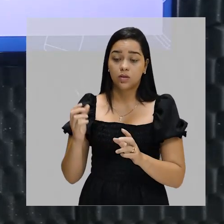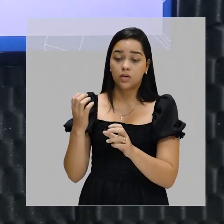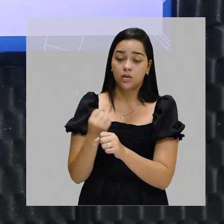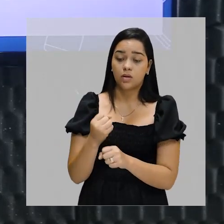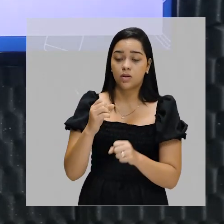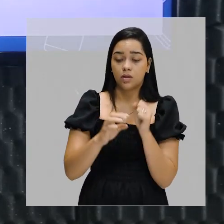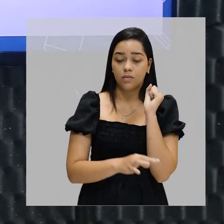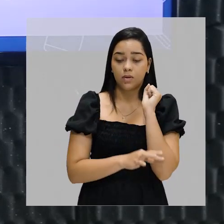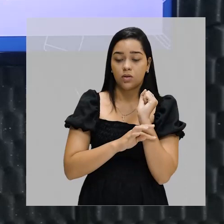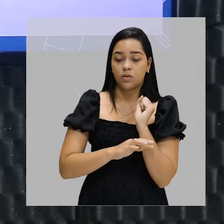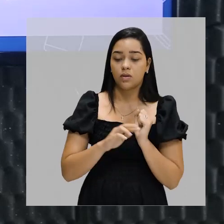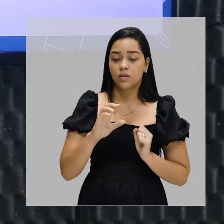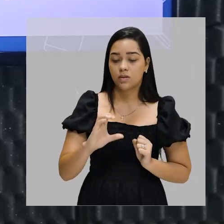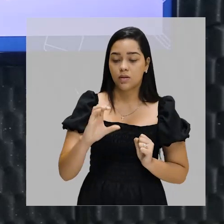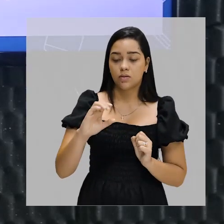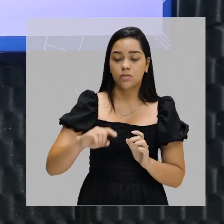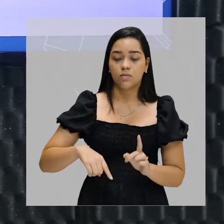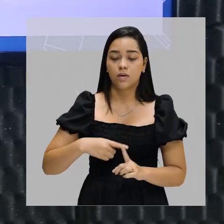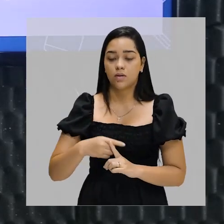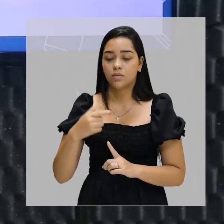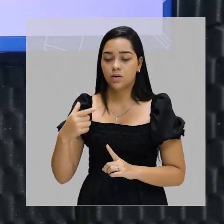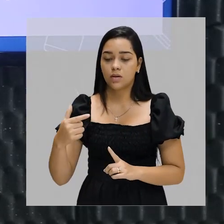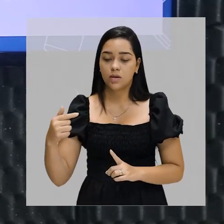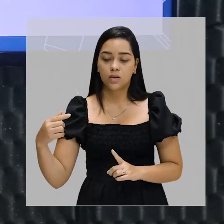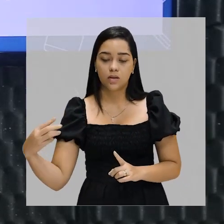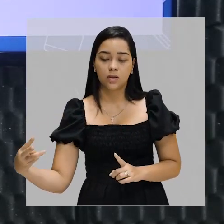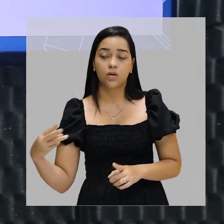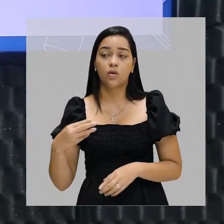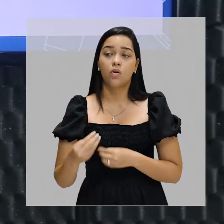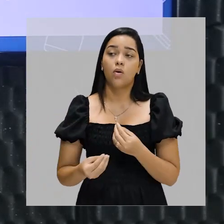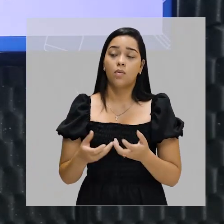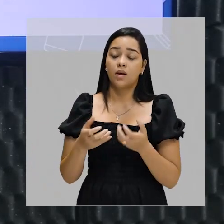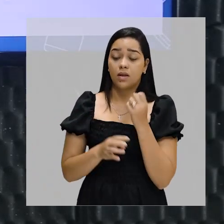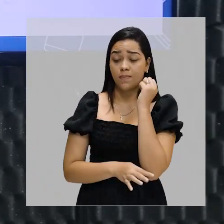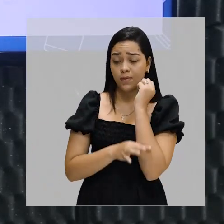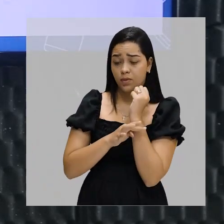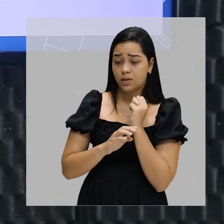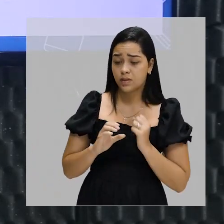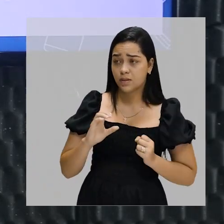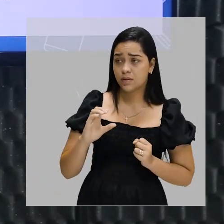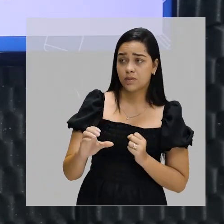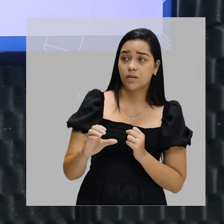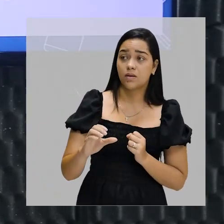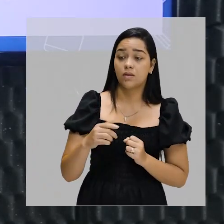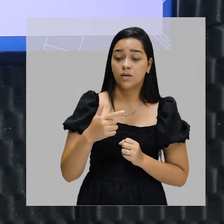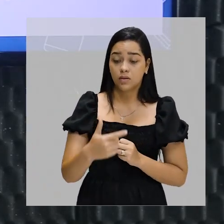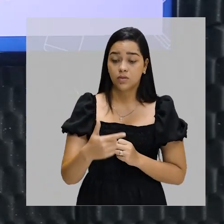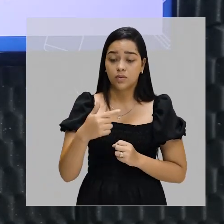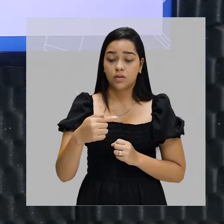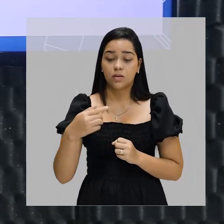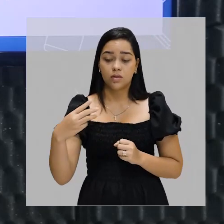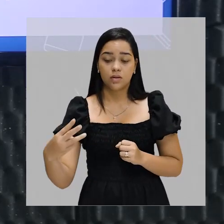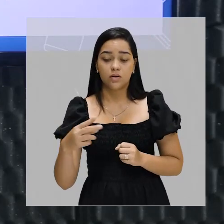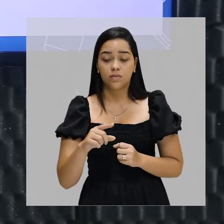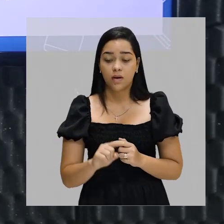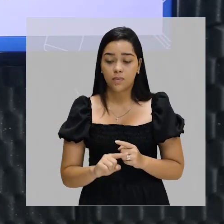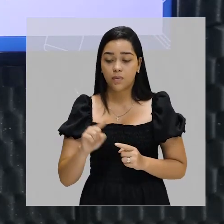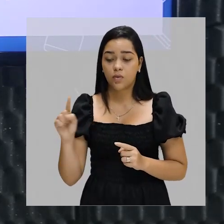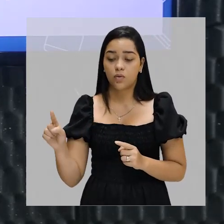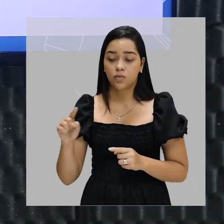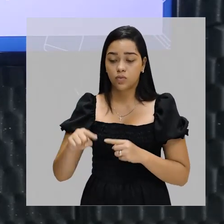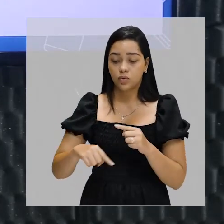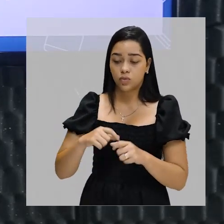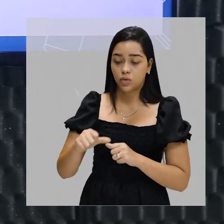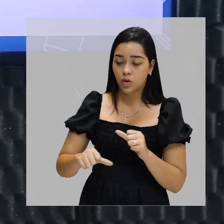temperatura Celsius mais 273. Como queremos a temperatura Celsius, esse 273 vai para outro membro com o